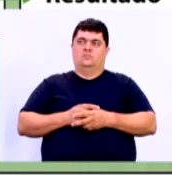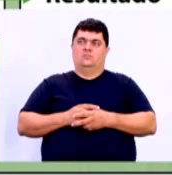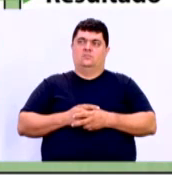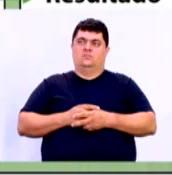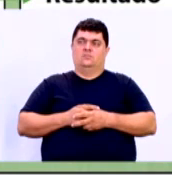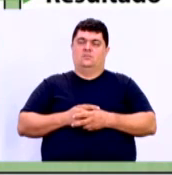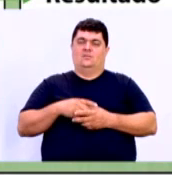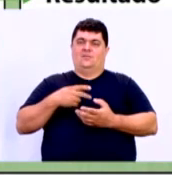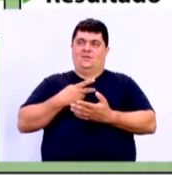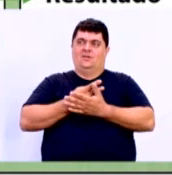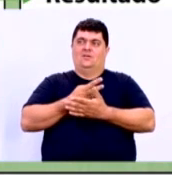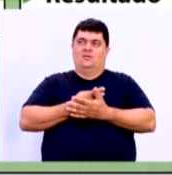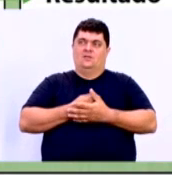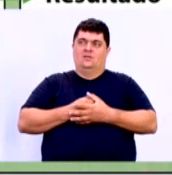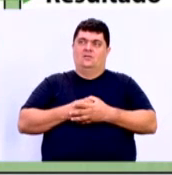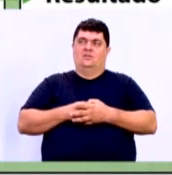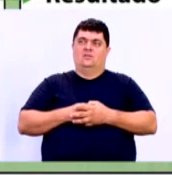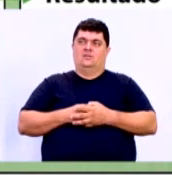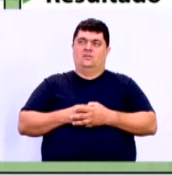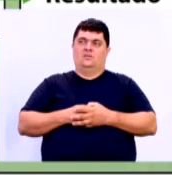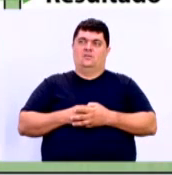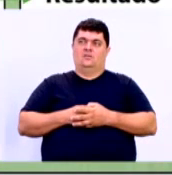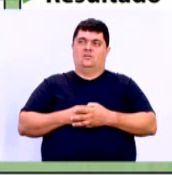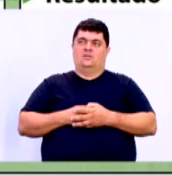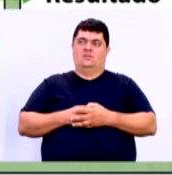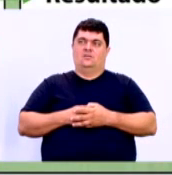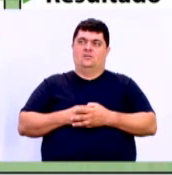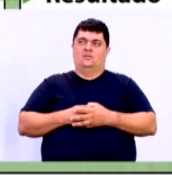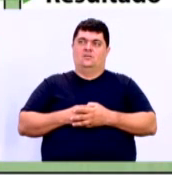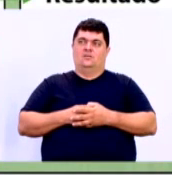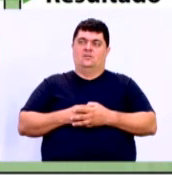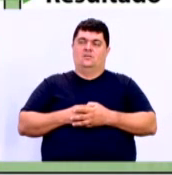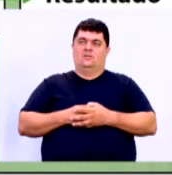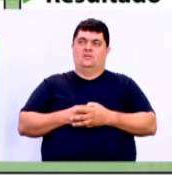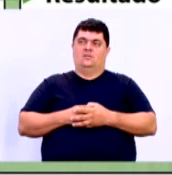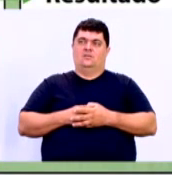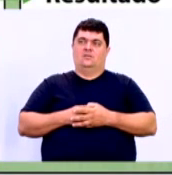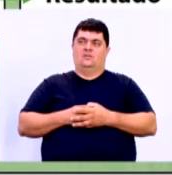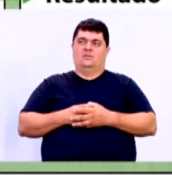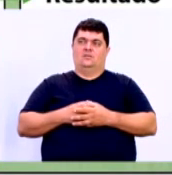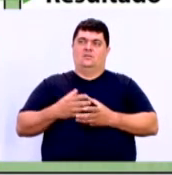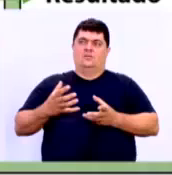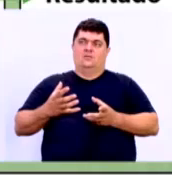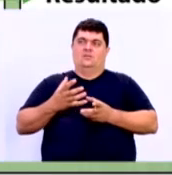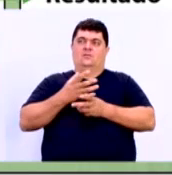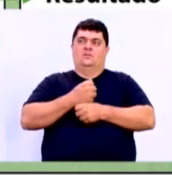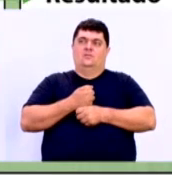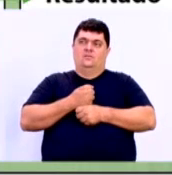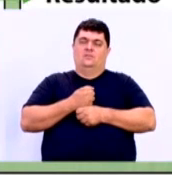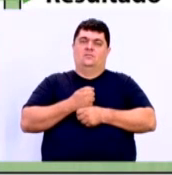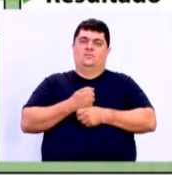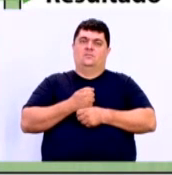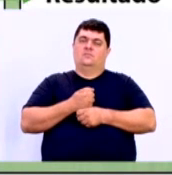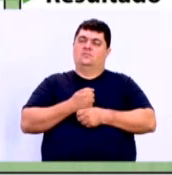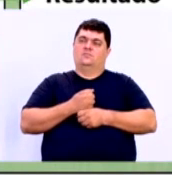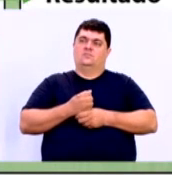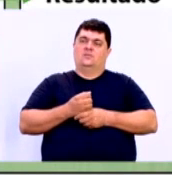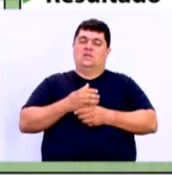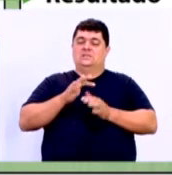aqui. Viu? Eu tenho um apoio desse. Não preciso de mais nada. 22. É simples